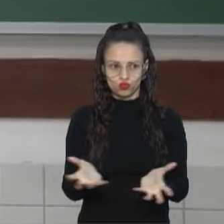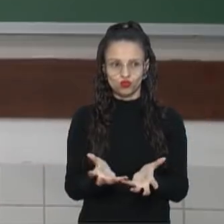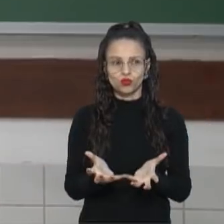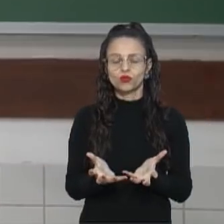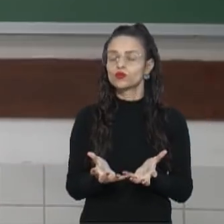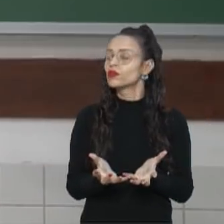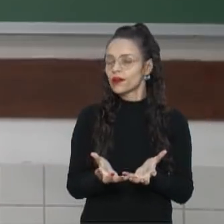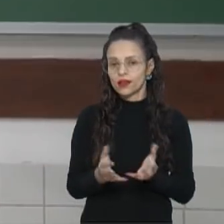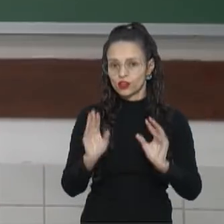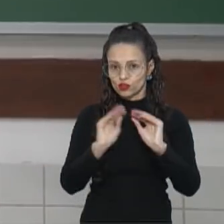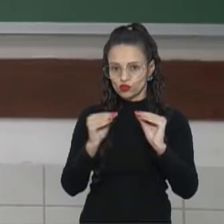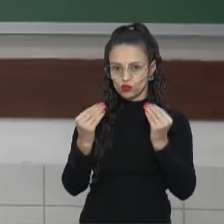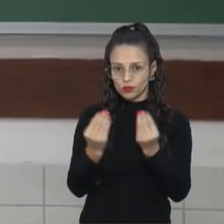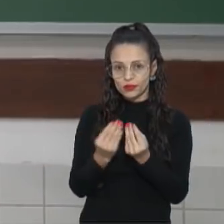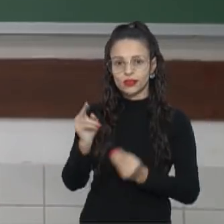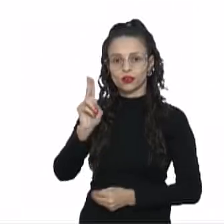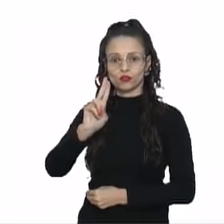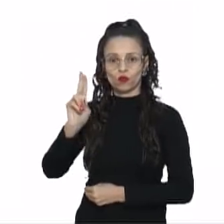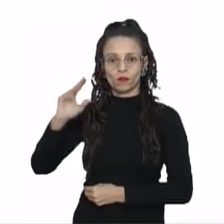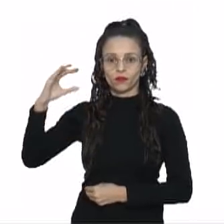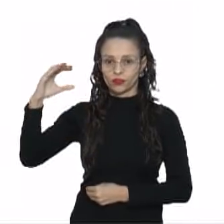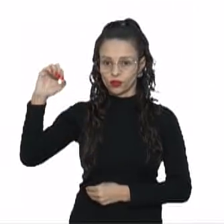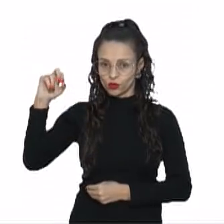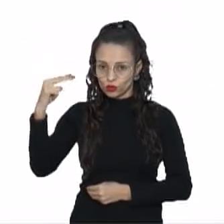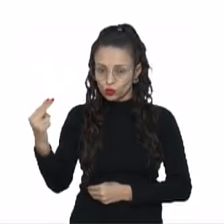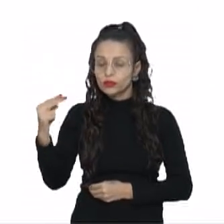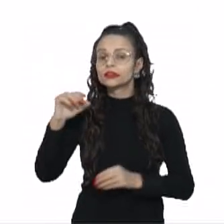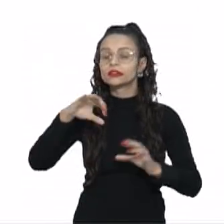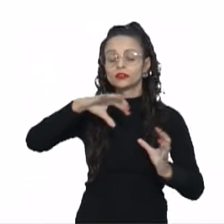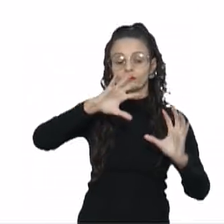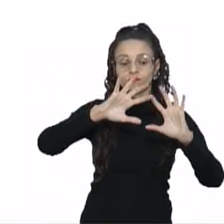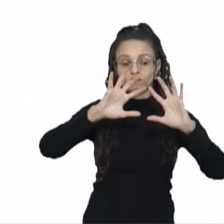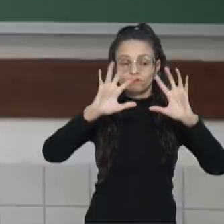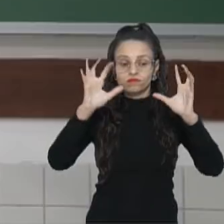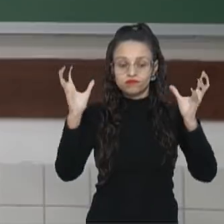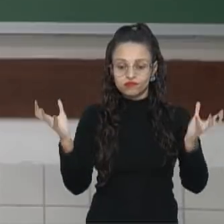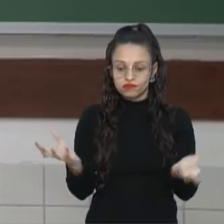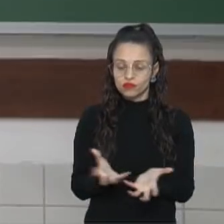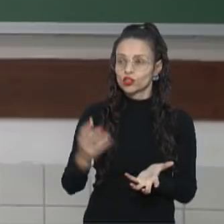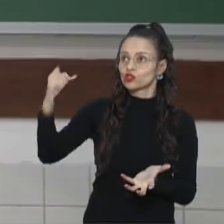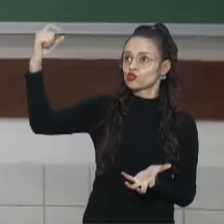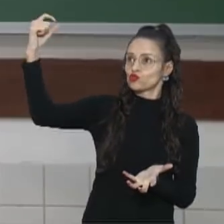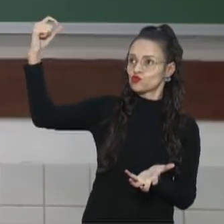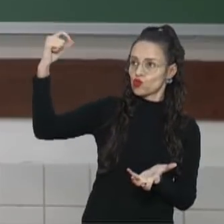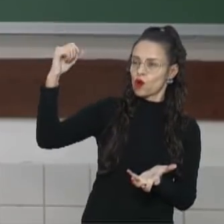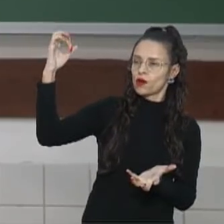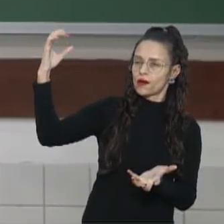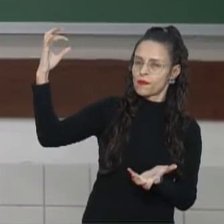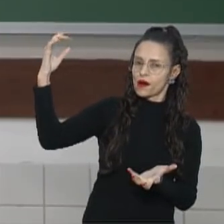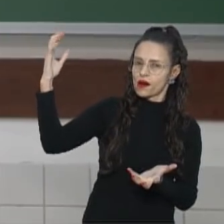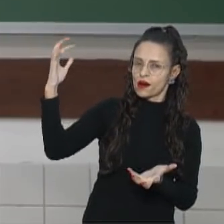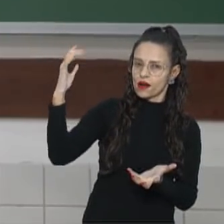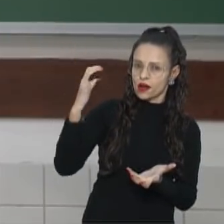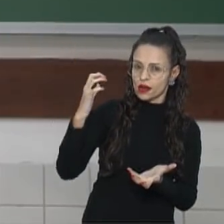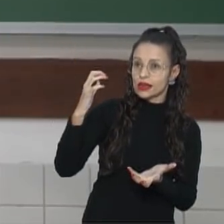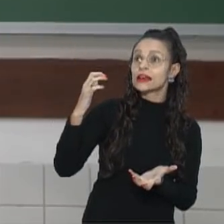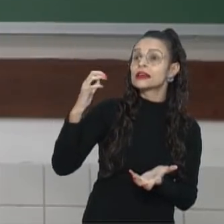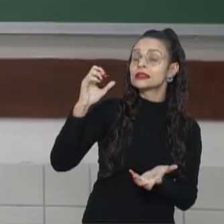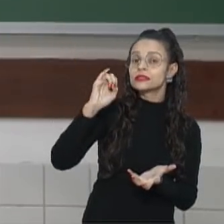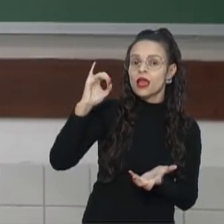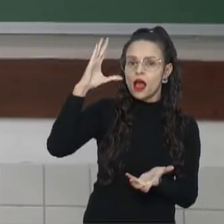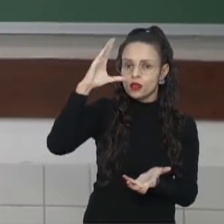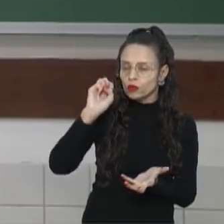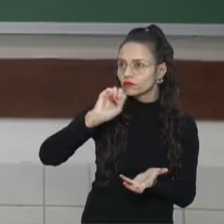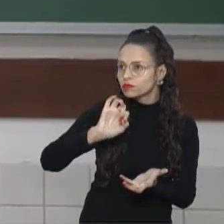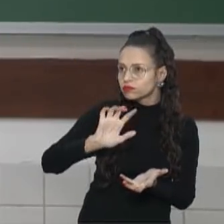carbono, CO2, que quando o calor do Sol que chegou na Terra durante o dia iria embora para o espaço durante a